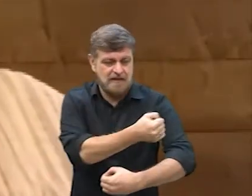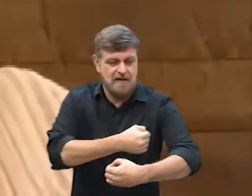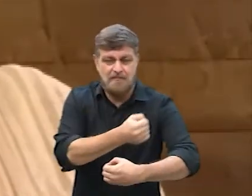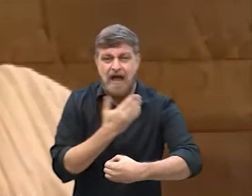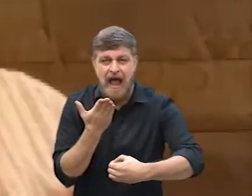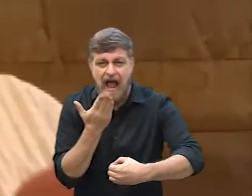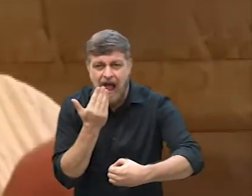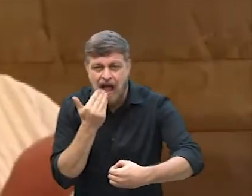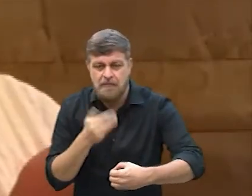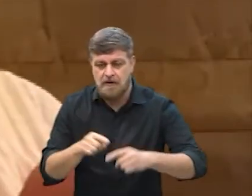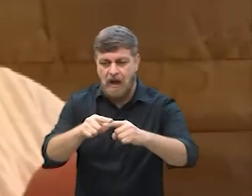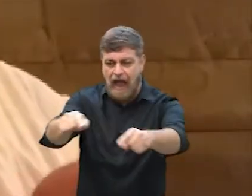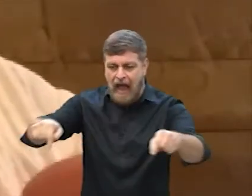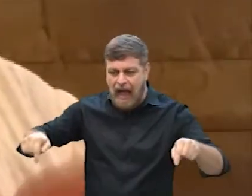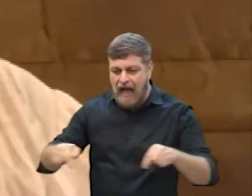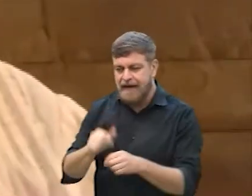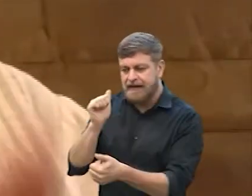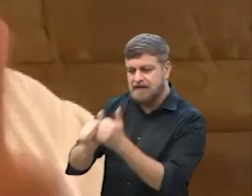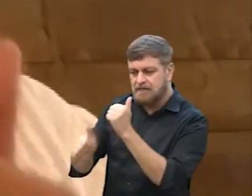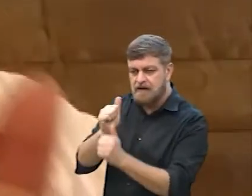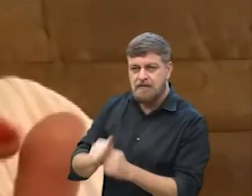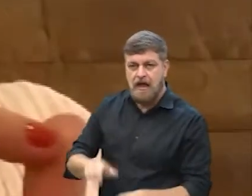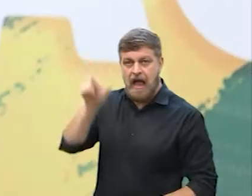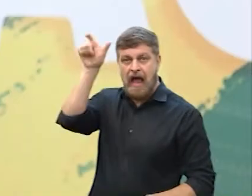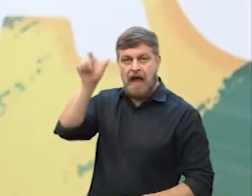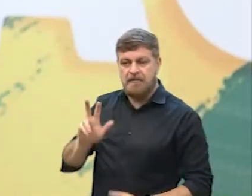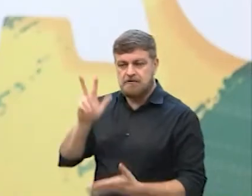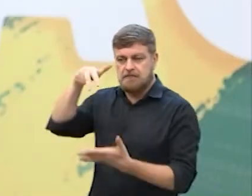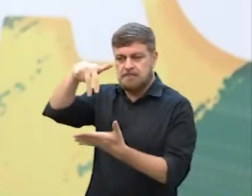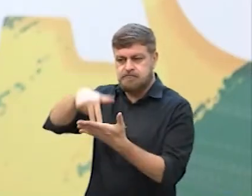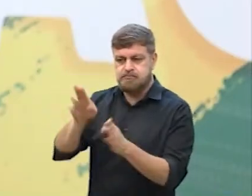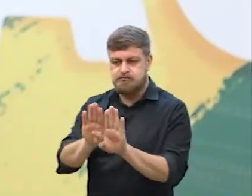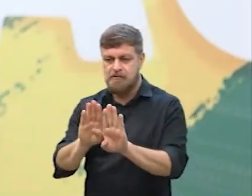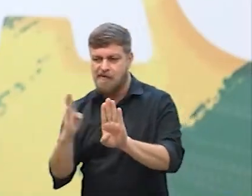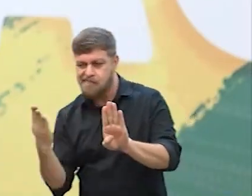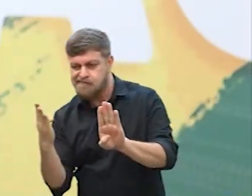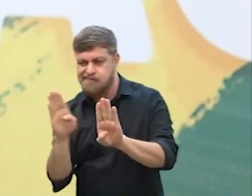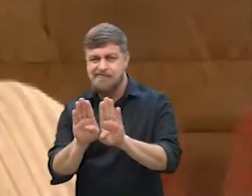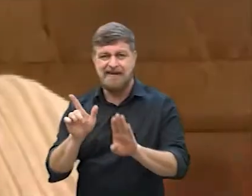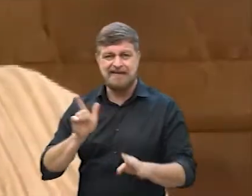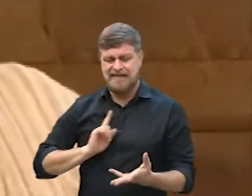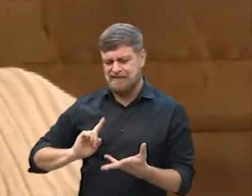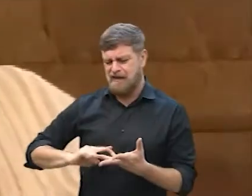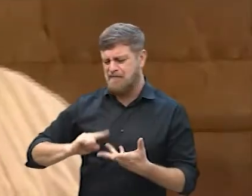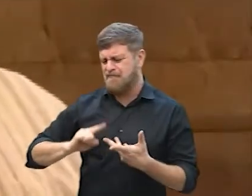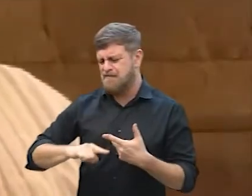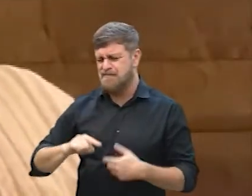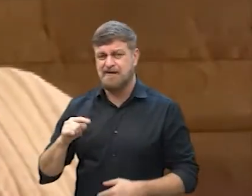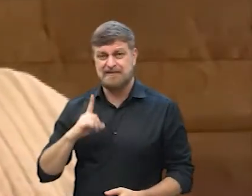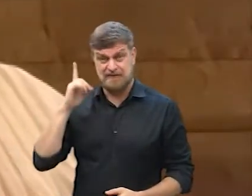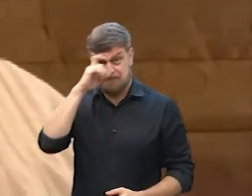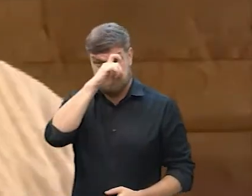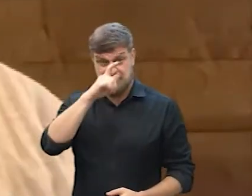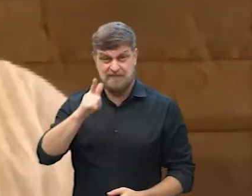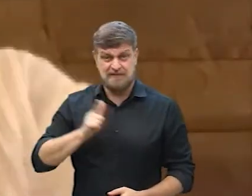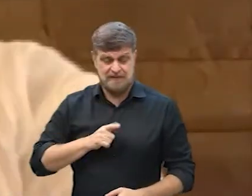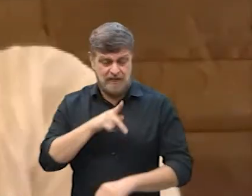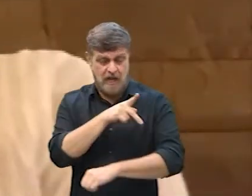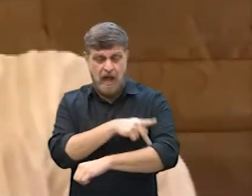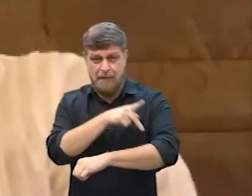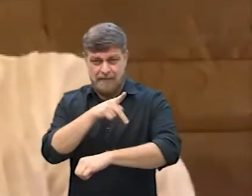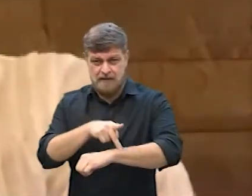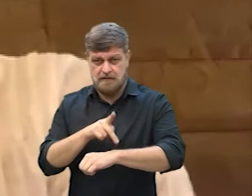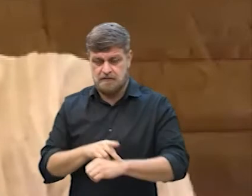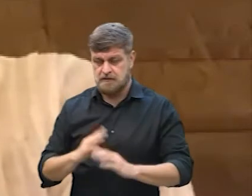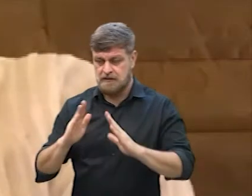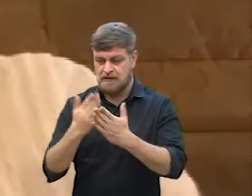merendeira, o pátio, o porteiro, tudo, os né, recursos professora? técnicos, tudo. E esse professor se depara com